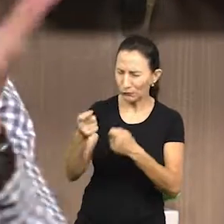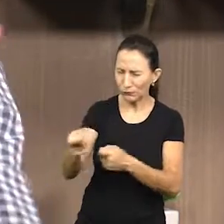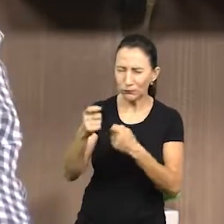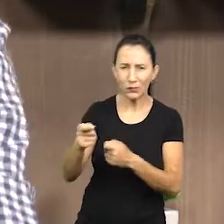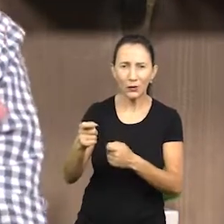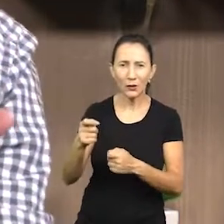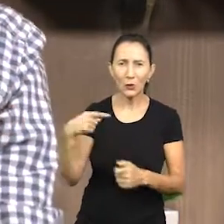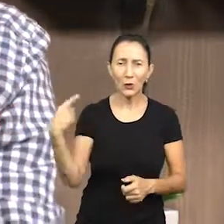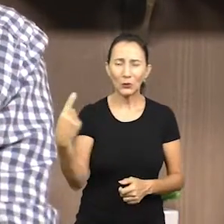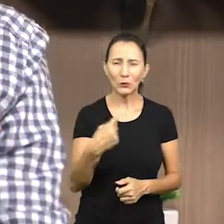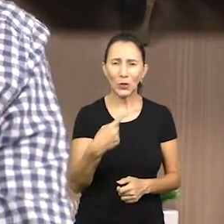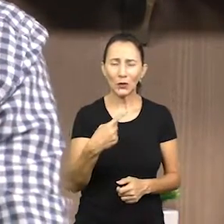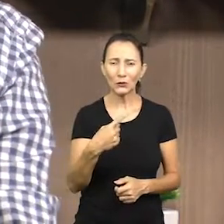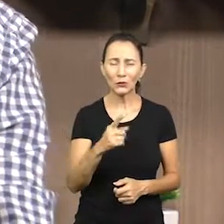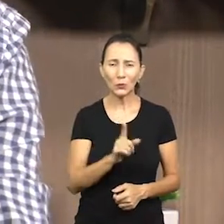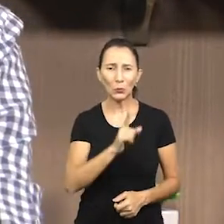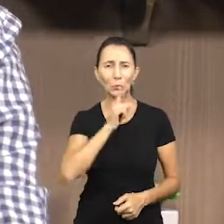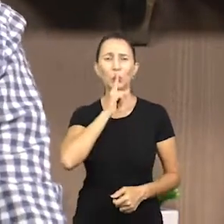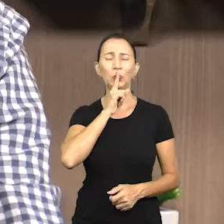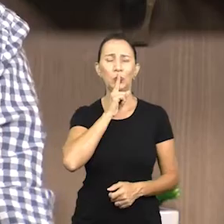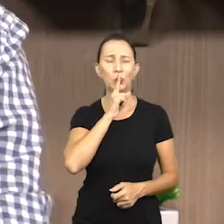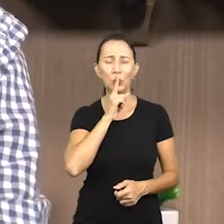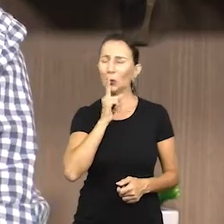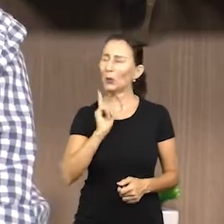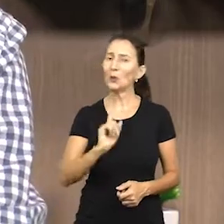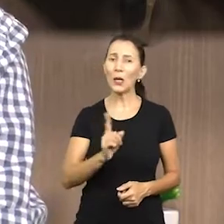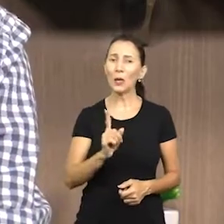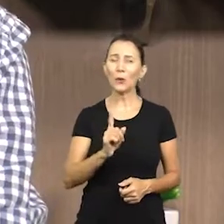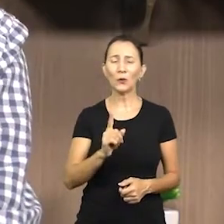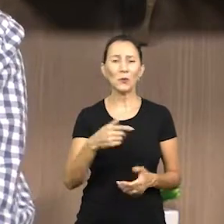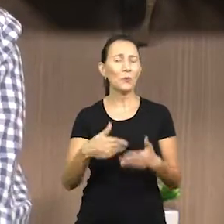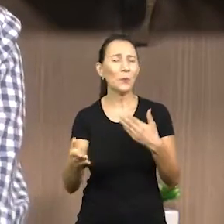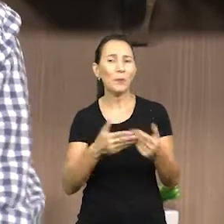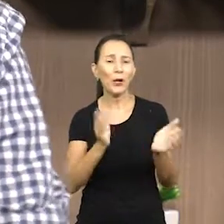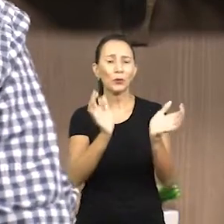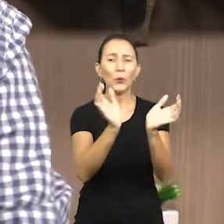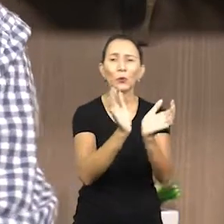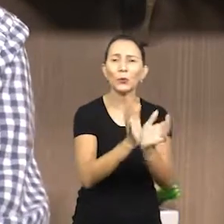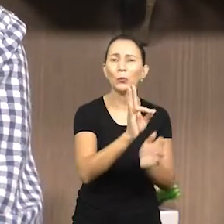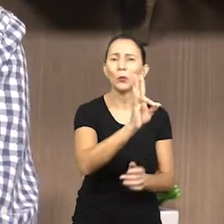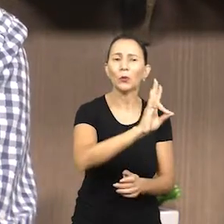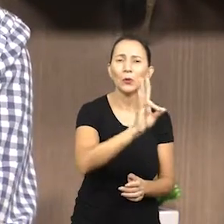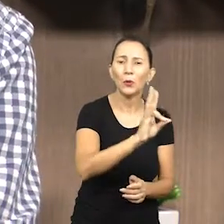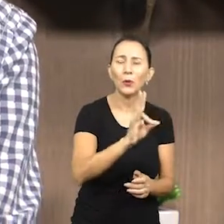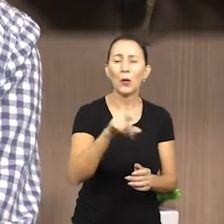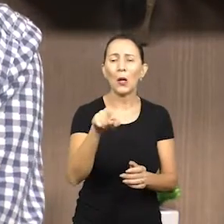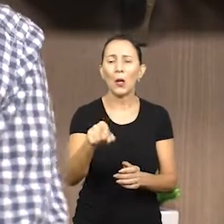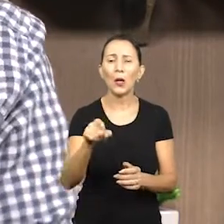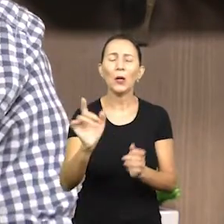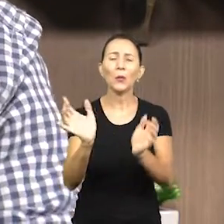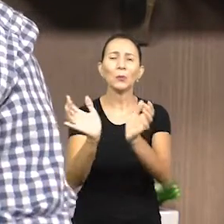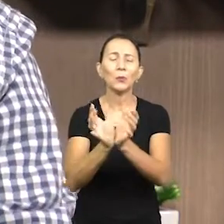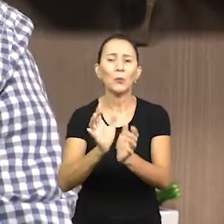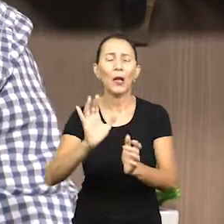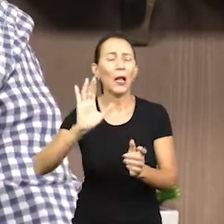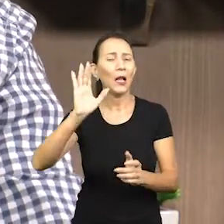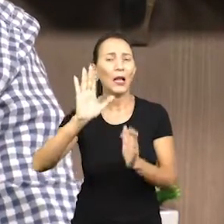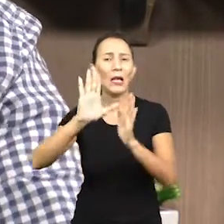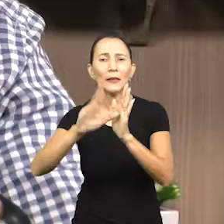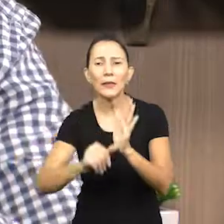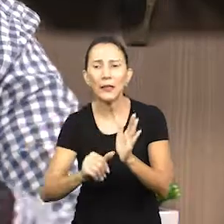Indiferente se é homossexual, se é lésbica, se é ladrão, se é maravilhoso, se é gente boa, se